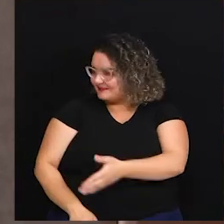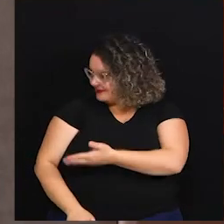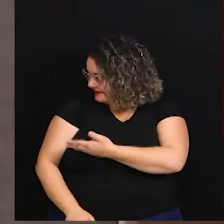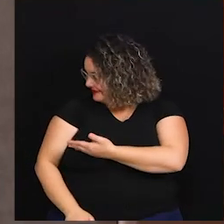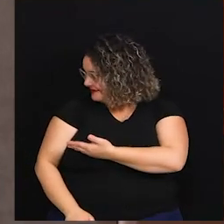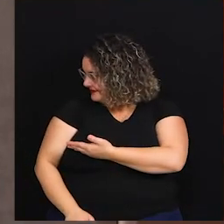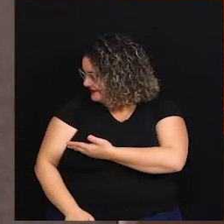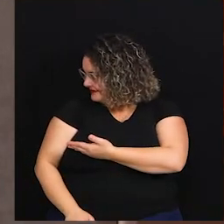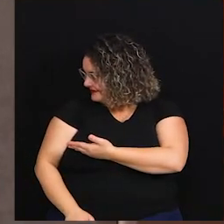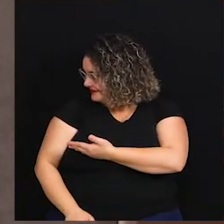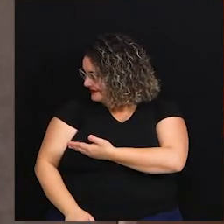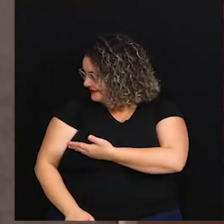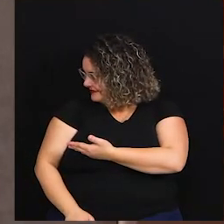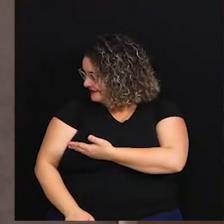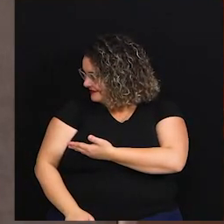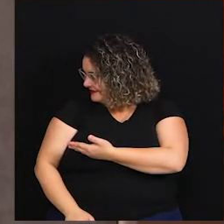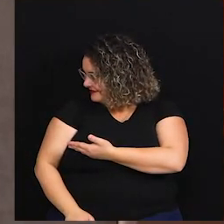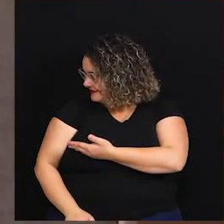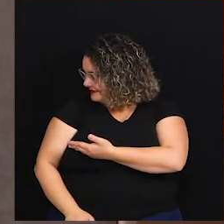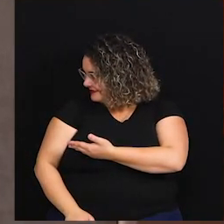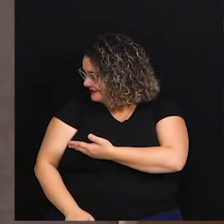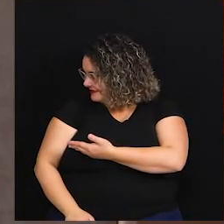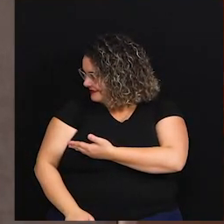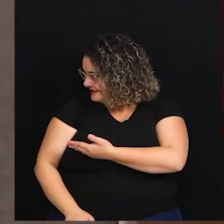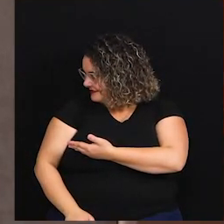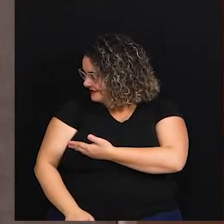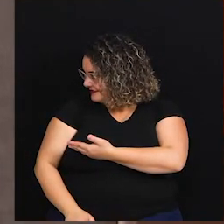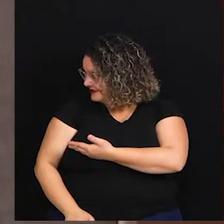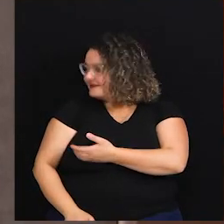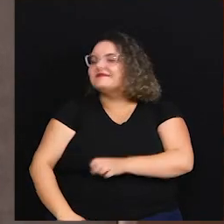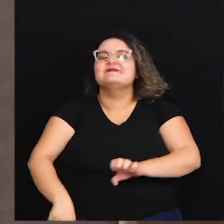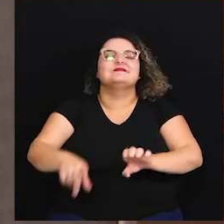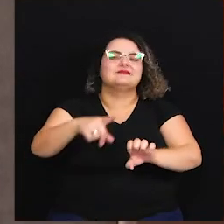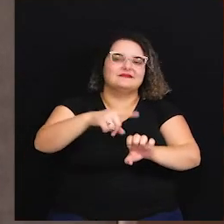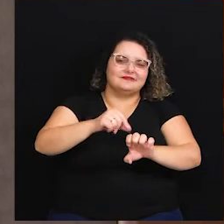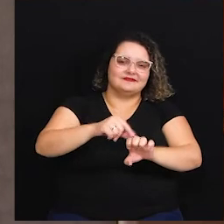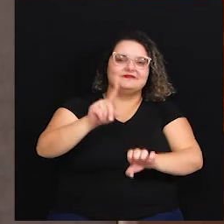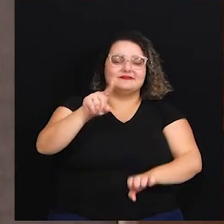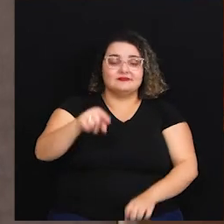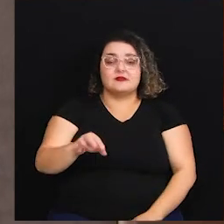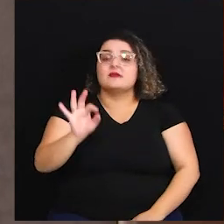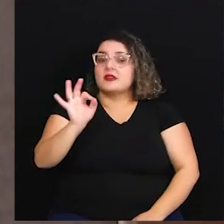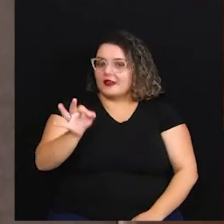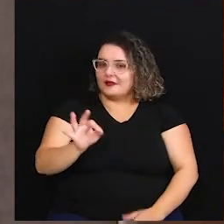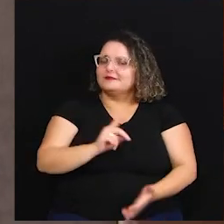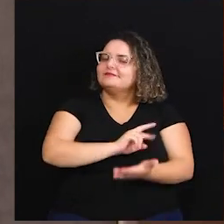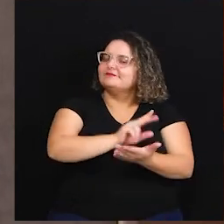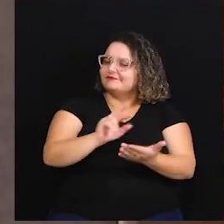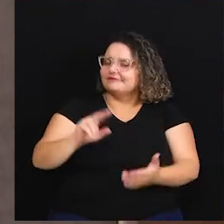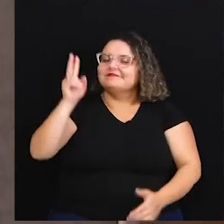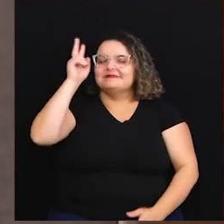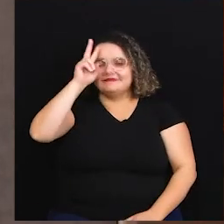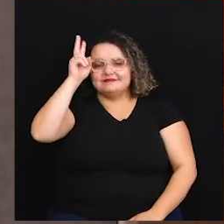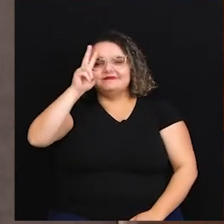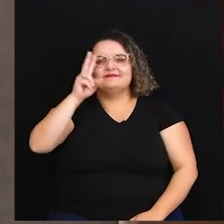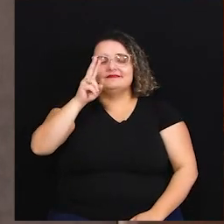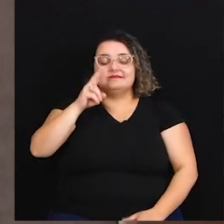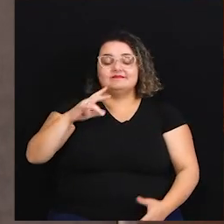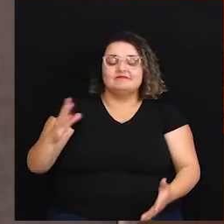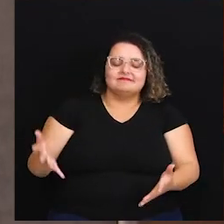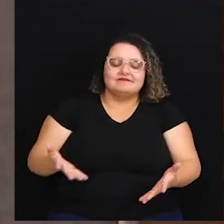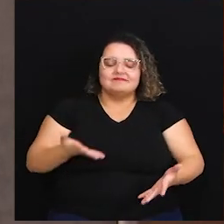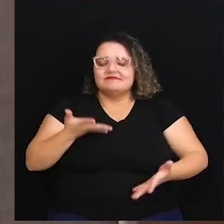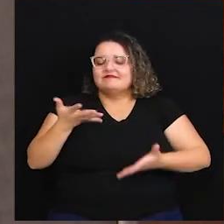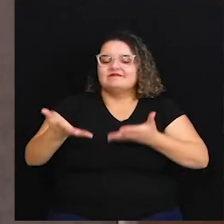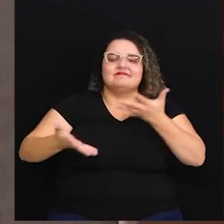no youtube.com/TV Câmara Campinas. Você vai lá no programa Ser Empreendedor. Olha, te garanto que tem muitas